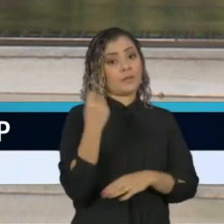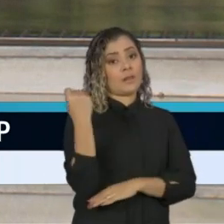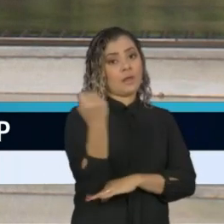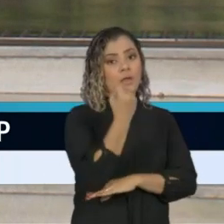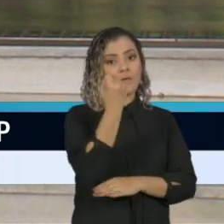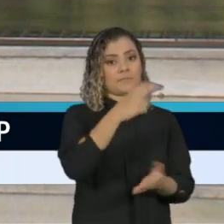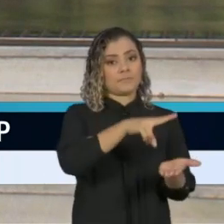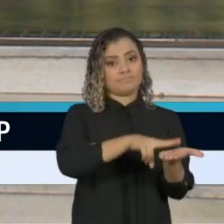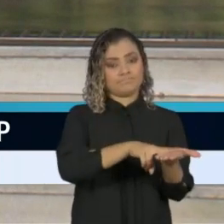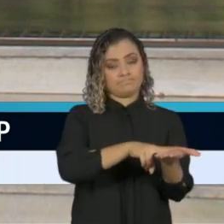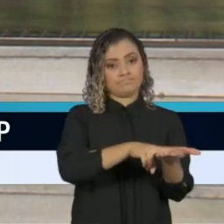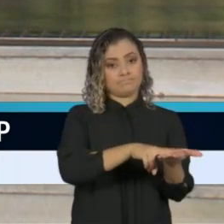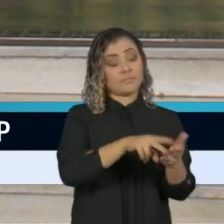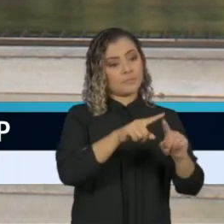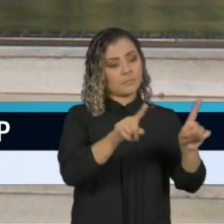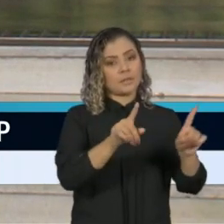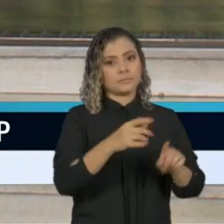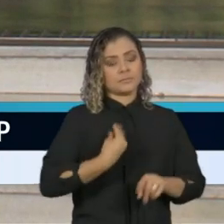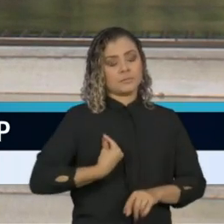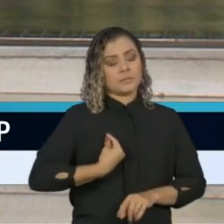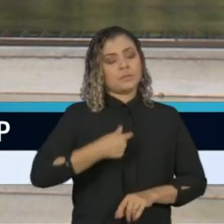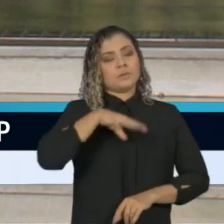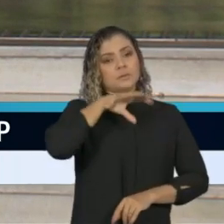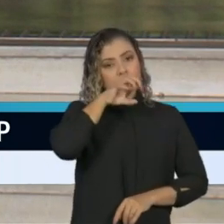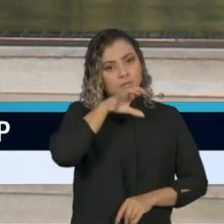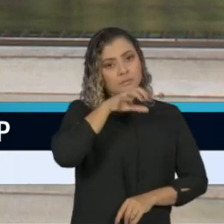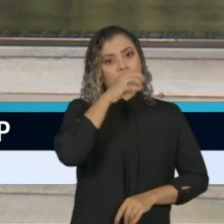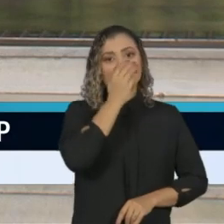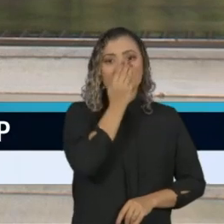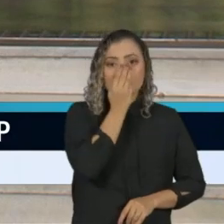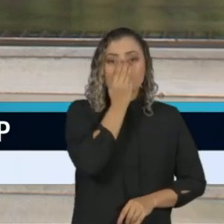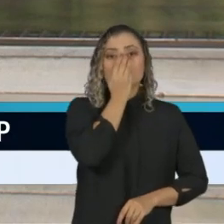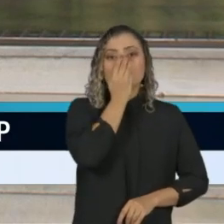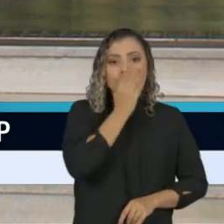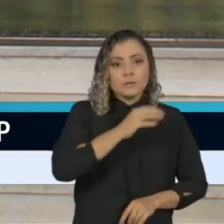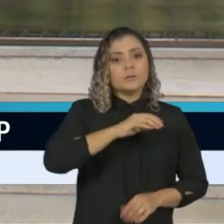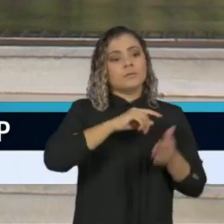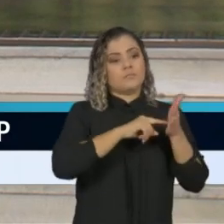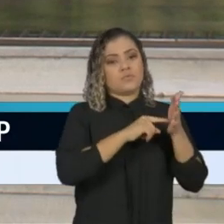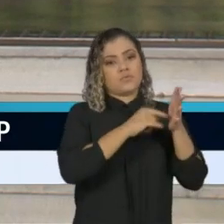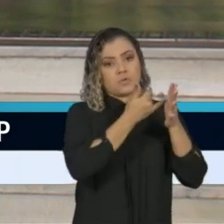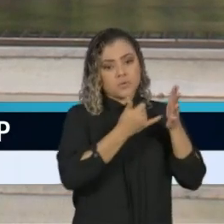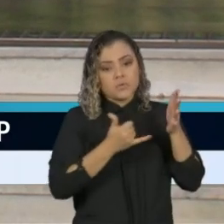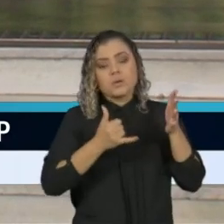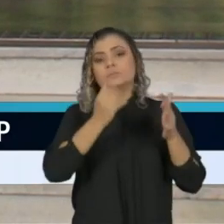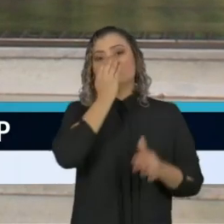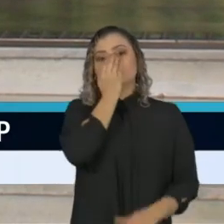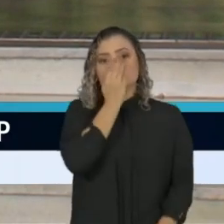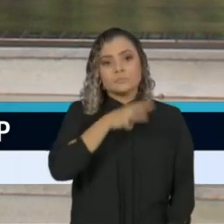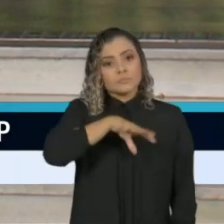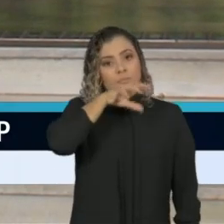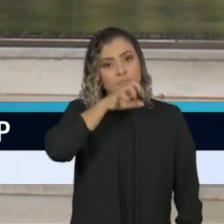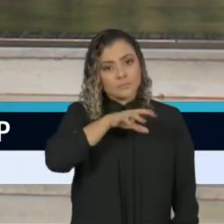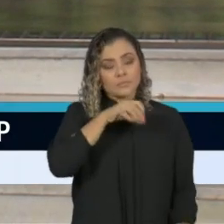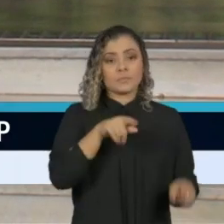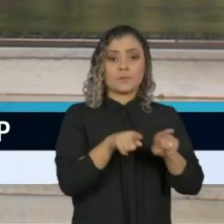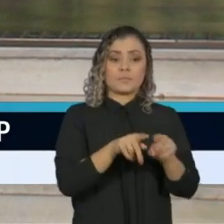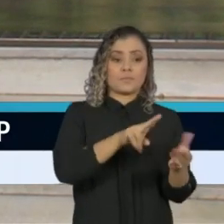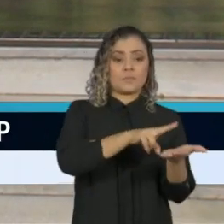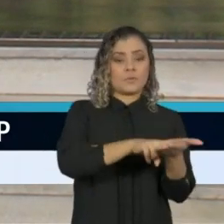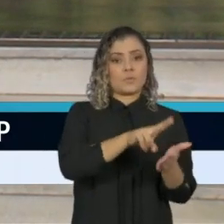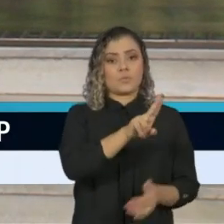grave, mas com vida, respirando por ventilador e acompanhada na UTI por uma